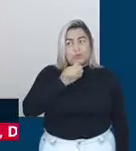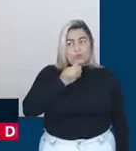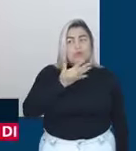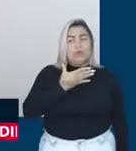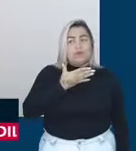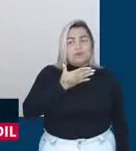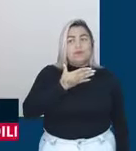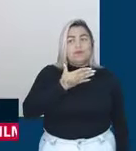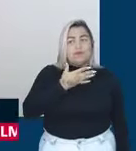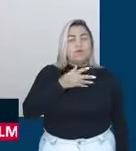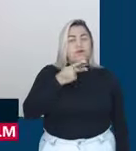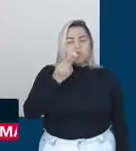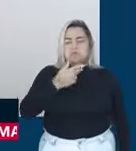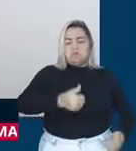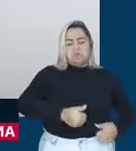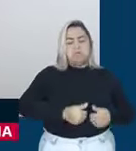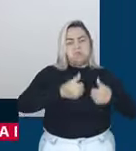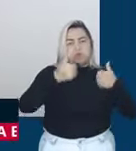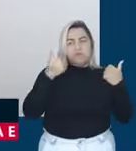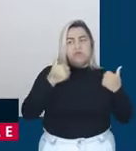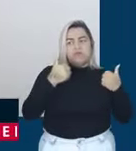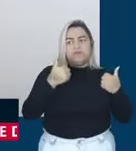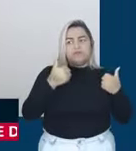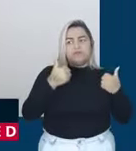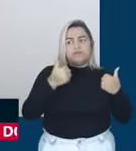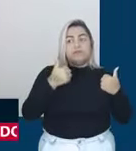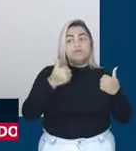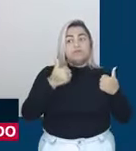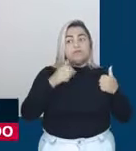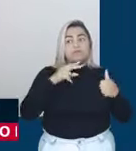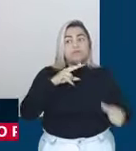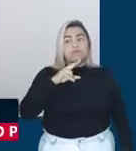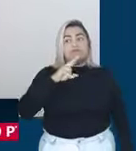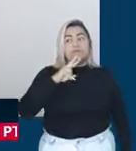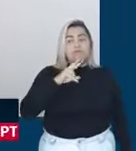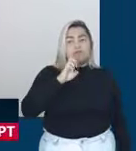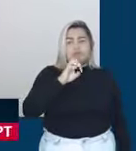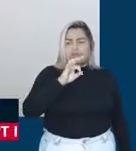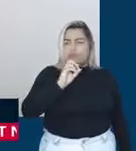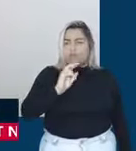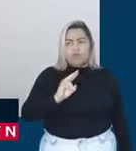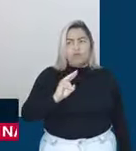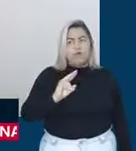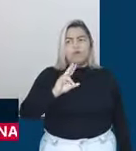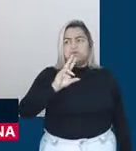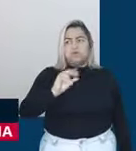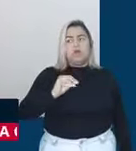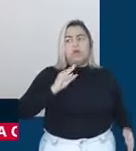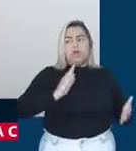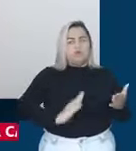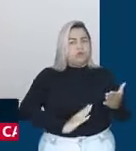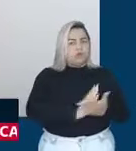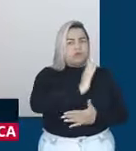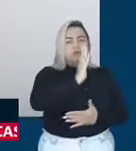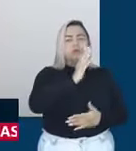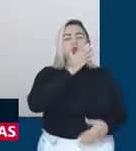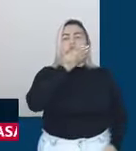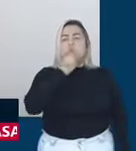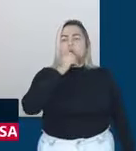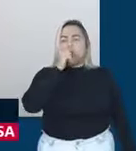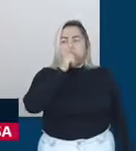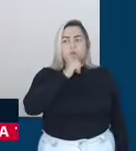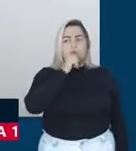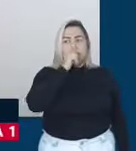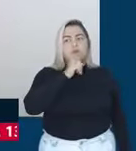essa, admito que essa é bem melhor. Ele vetou, mandou de volta, não sancionou, para que homem e mulher, e